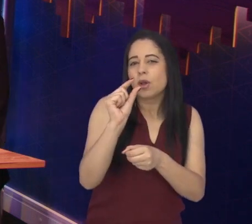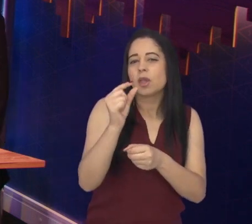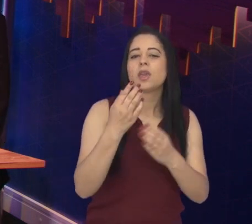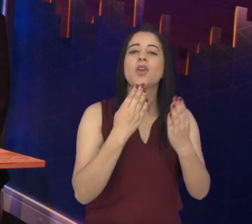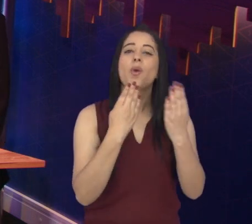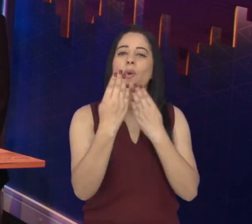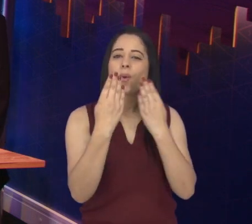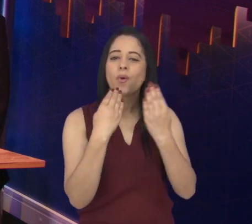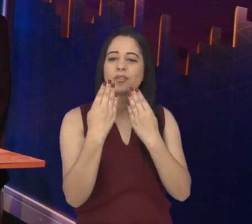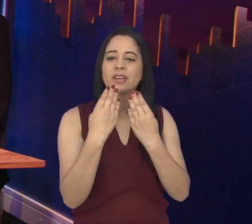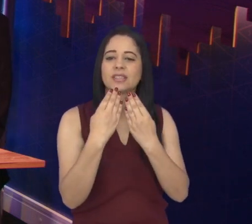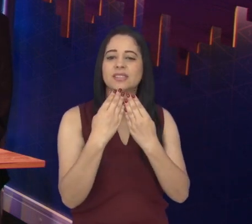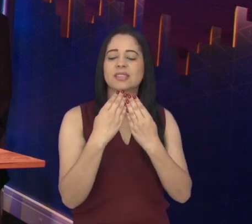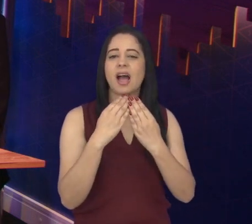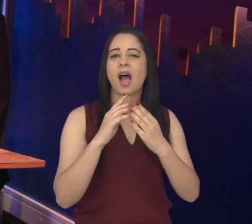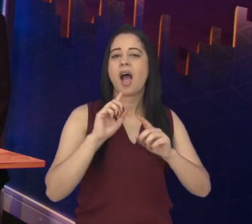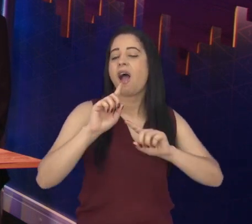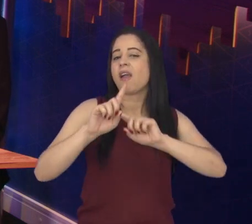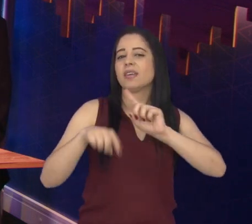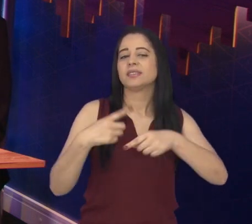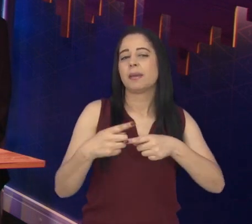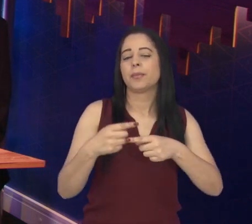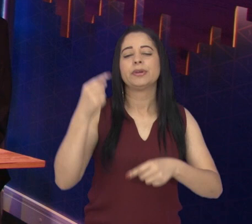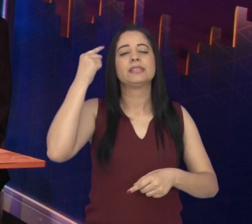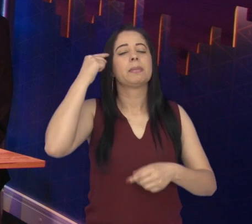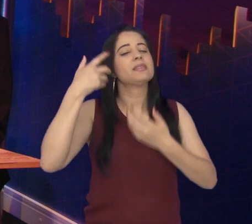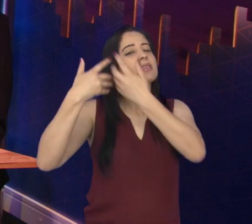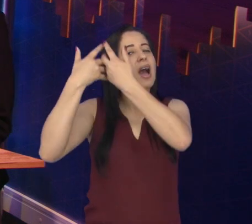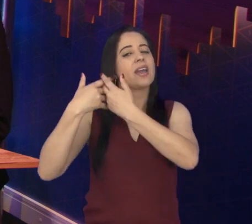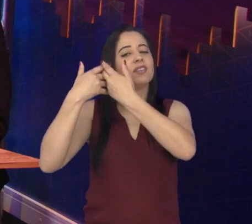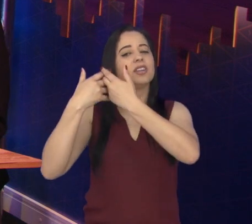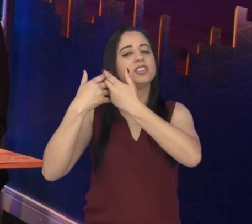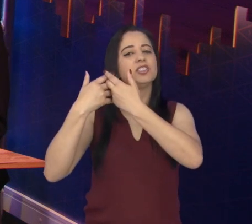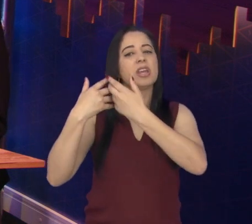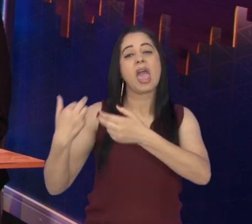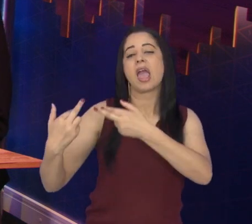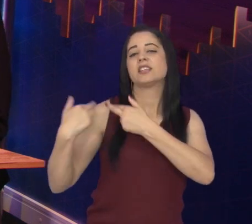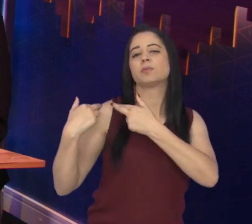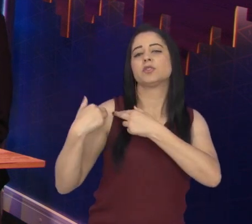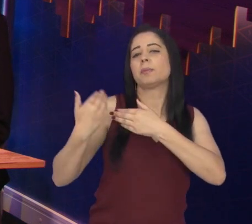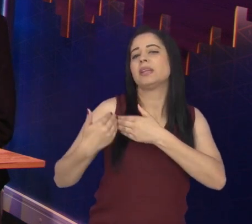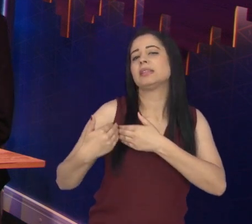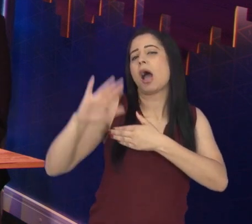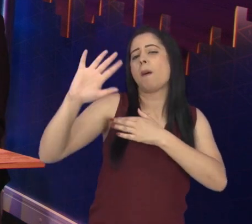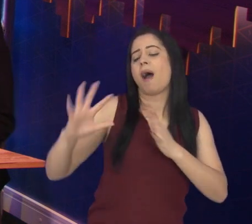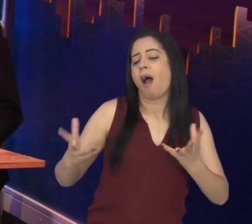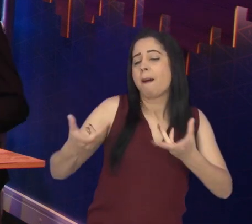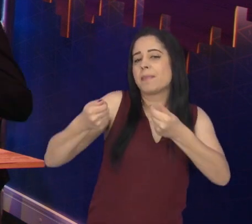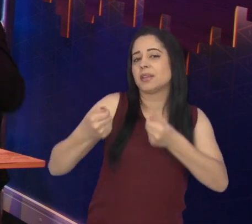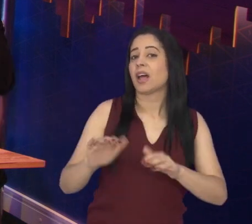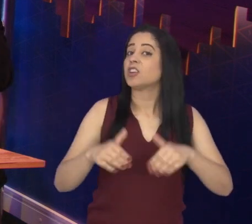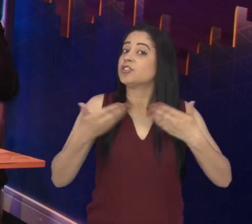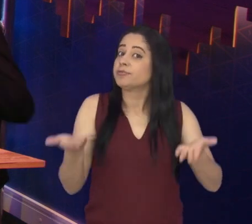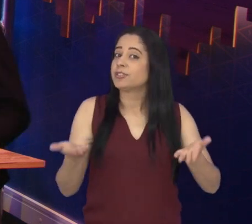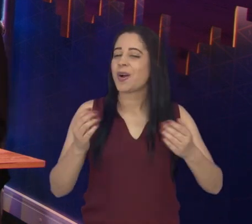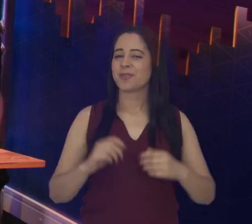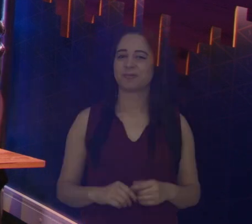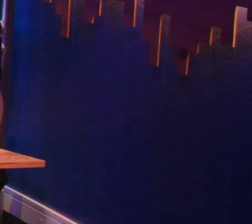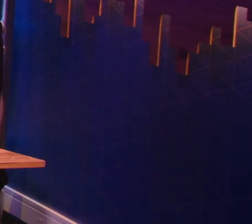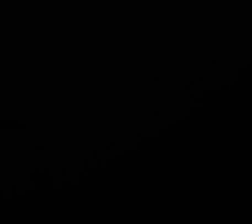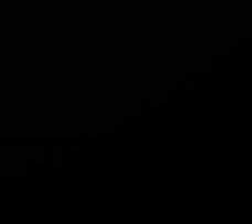bloco e bater o martelo. Qual que é a principal habilidade que um líder precisa ter? Combinado. A gente volta